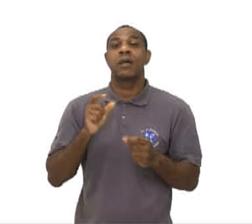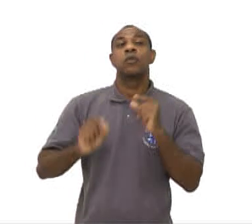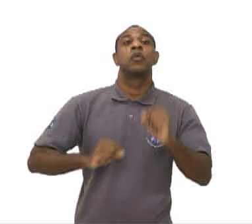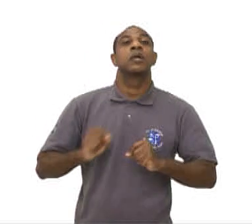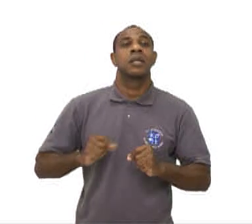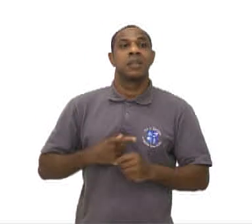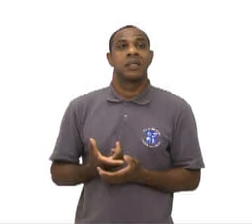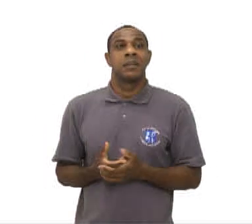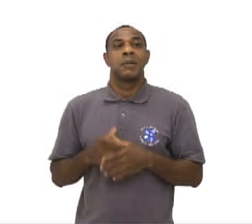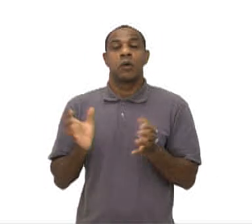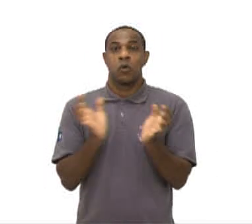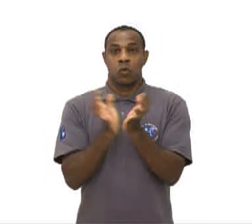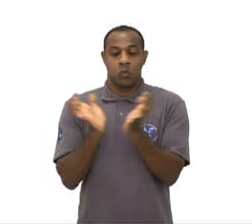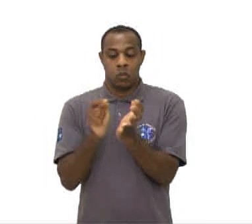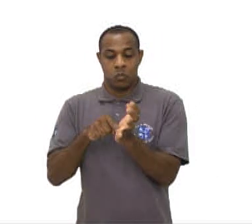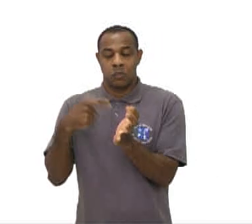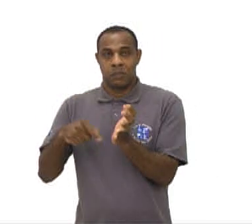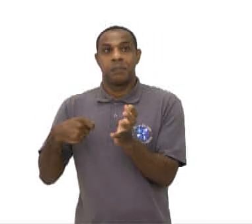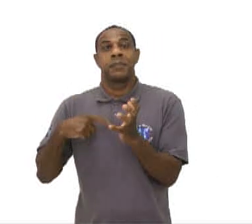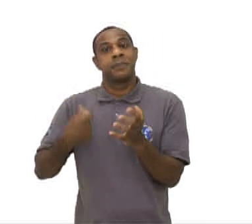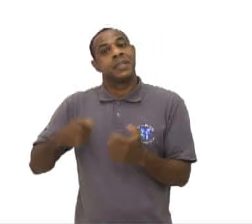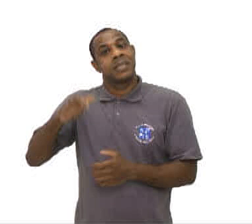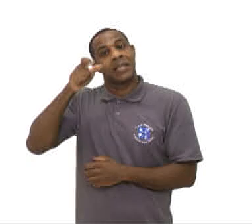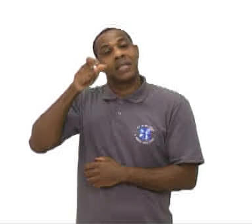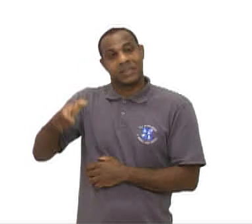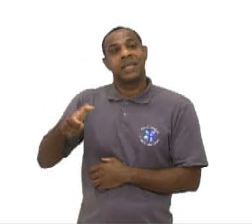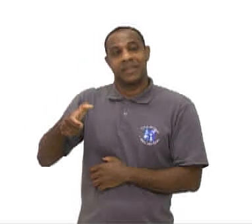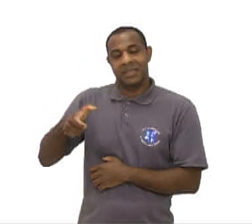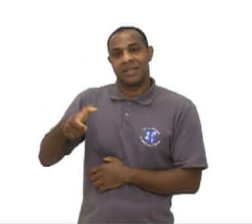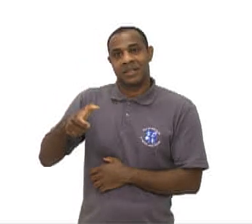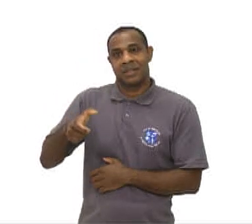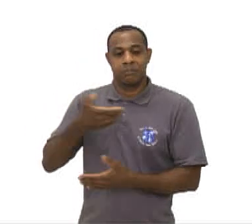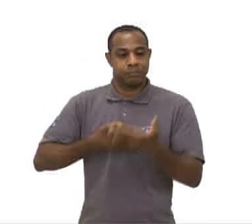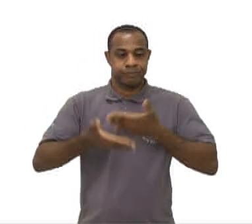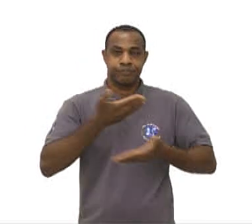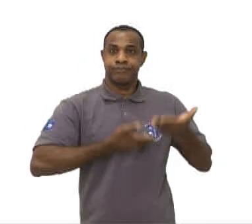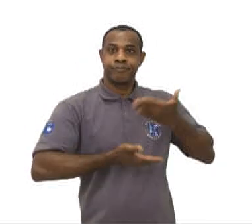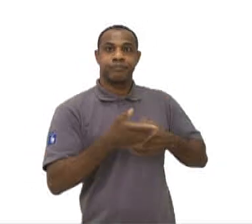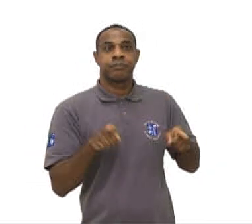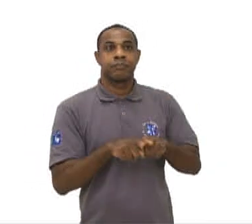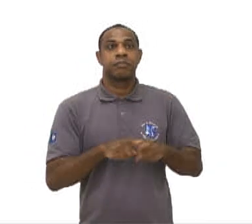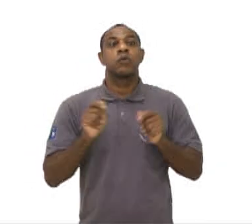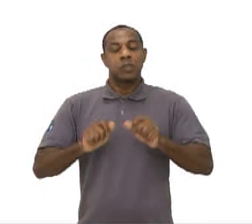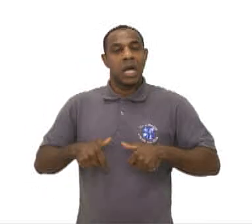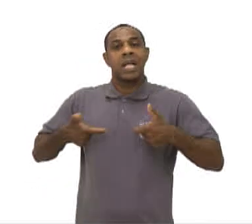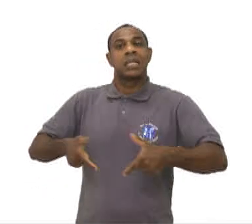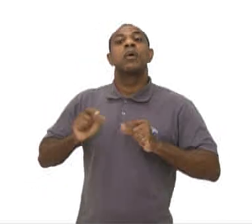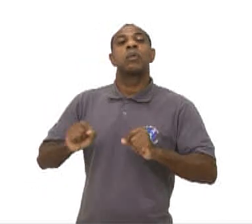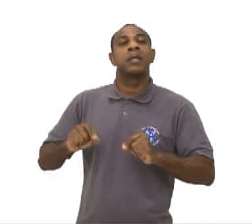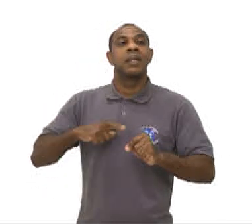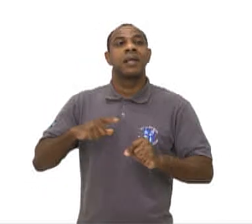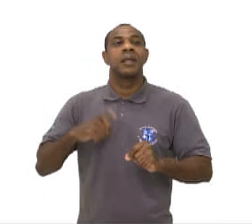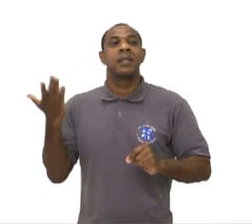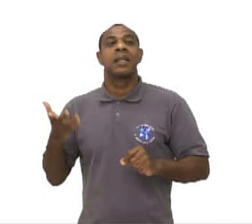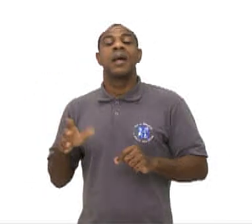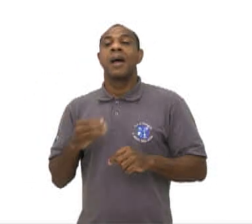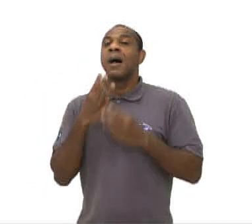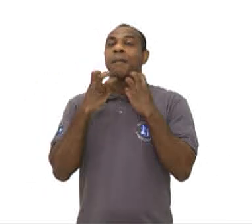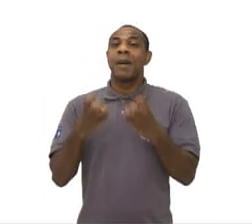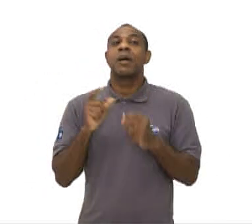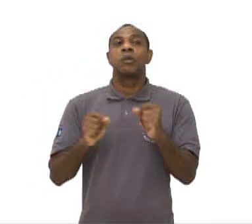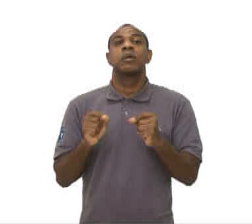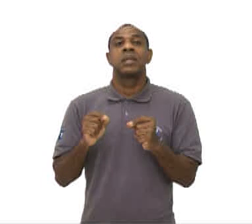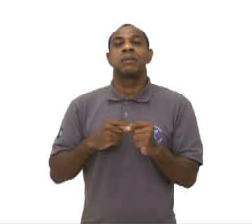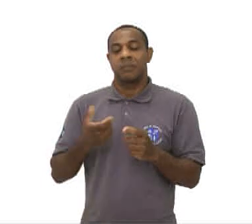para ser chamado de classe, deve haver interesses compartilhados que geram consciência e ação. Com essa ênfase, Marx acentuava